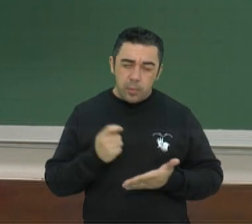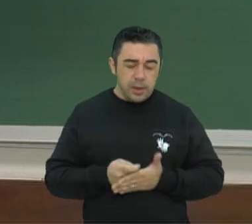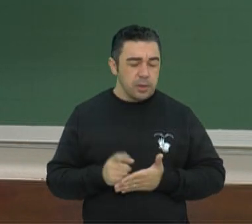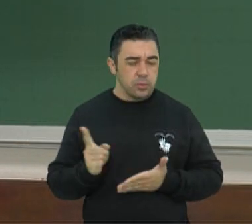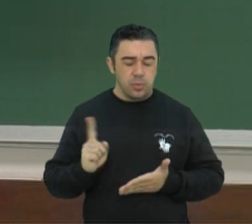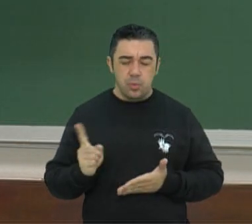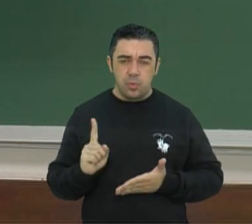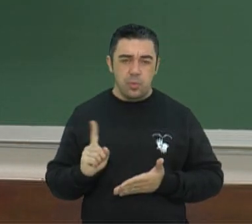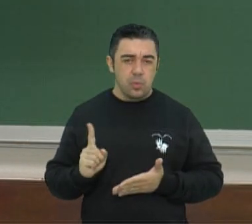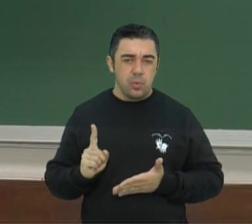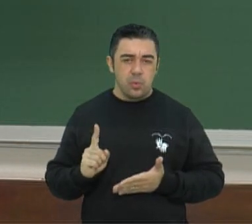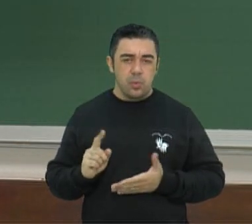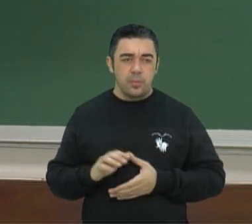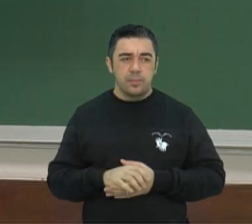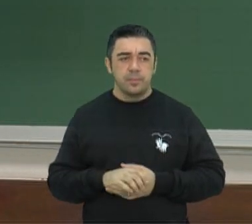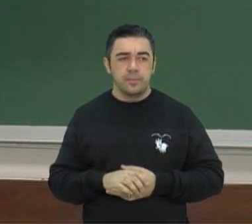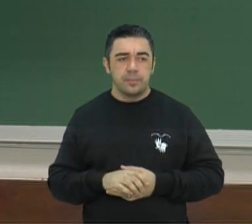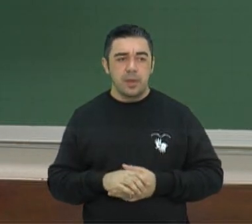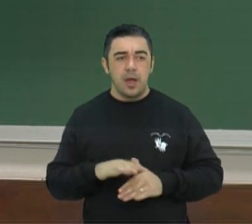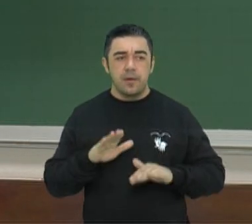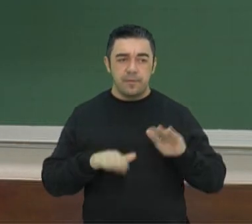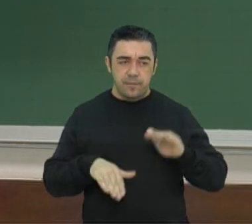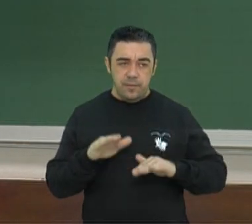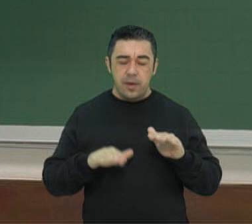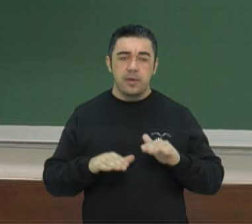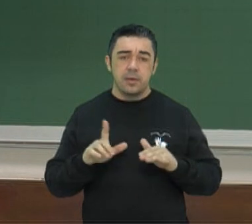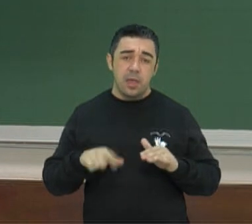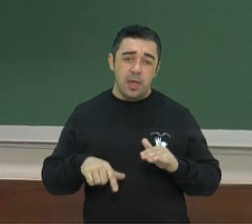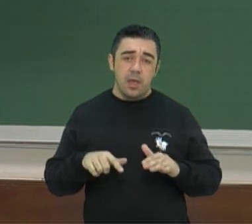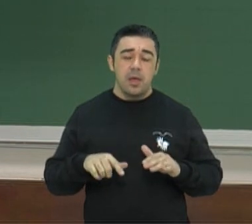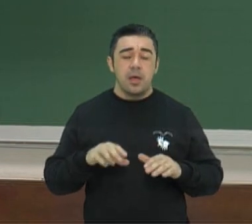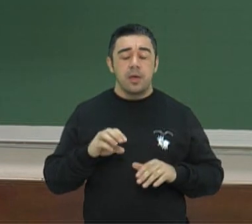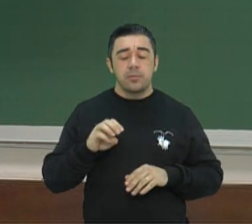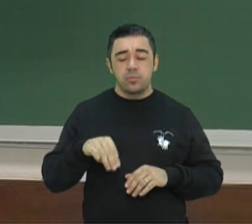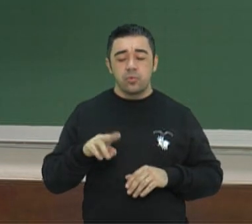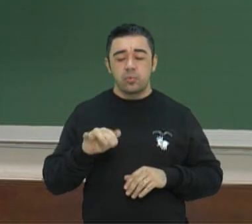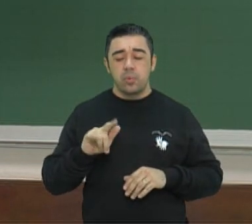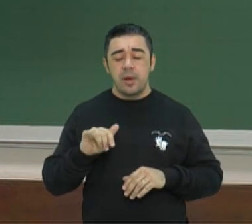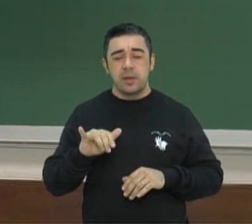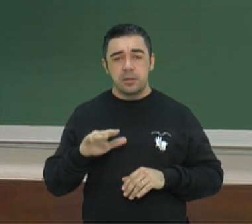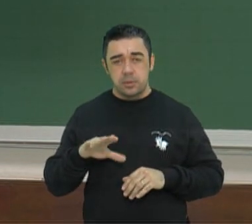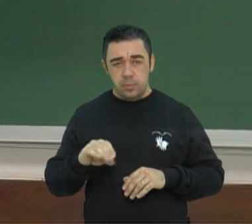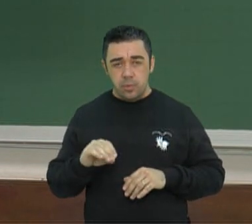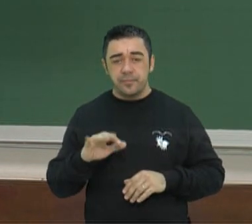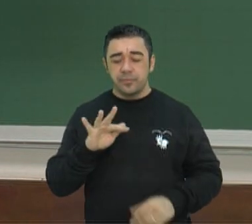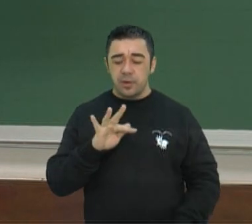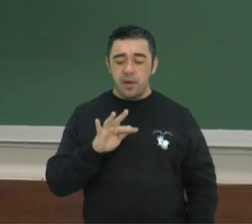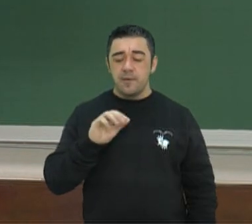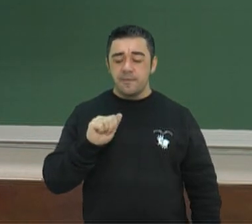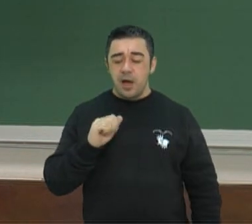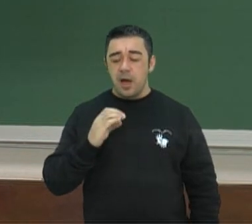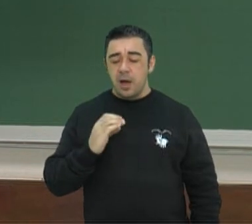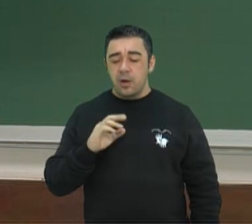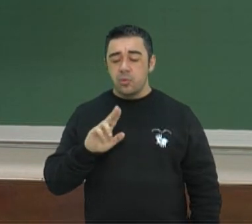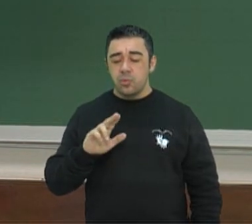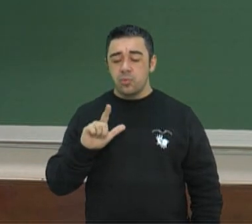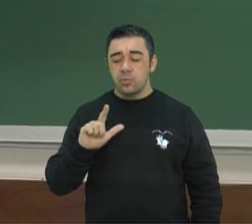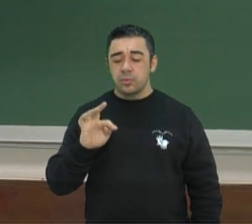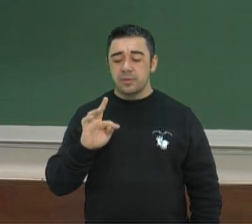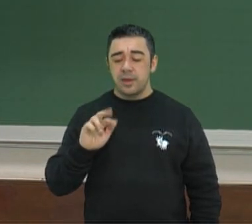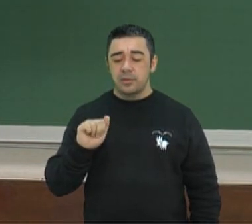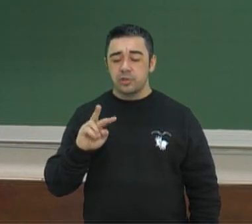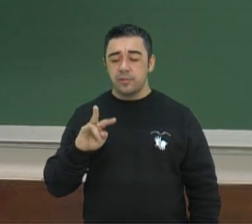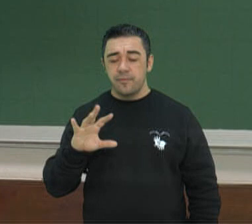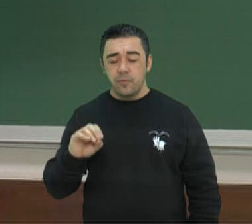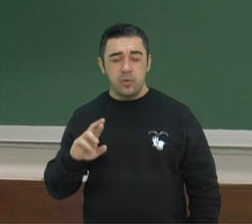mutualismo. Ela não é obrigatória. Às vezes, ela pode aparecer com o nome de mutualismo facultativo. Facultativo é aquilo que não é obrigatório,